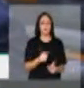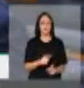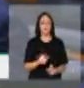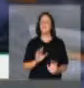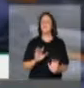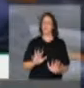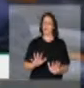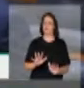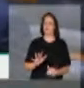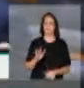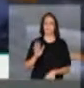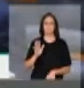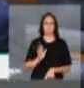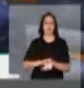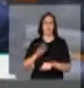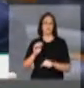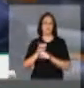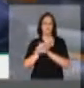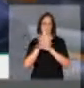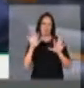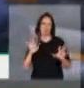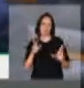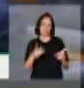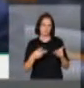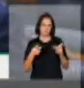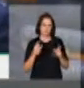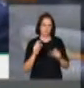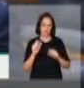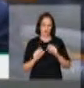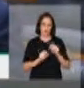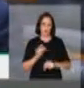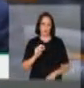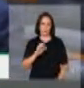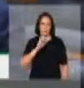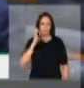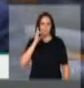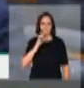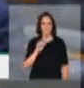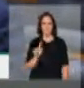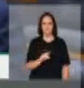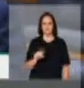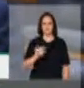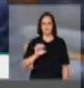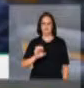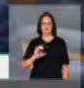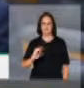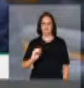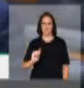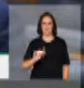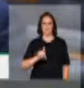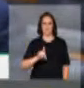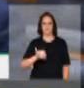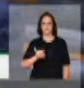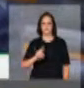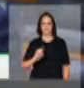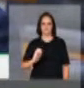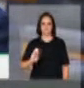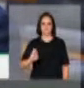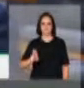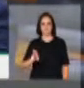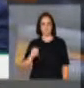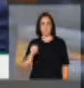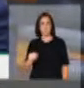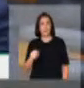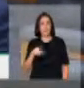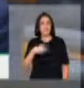fala que ficou mais evidente foi a fala do deputado Zeca Dirceu, quando